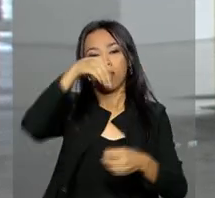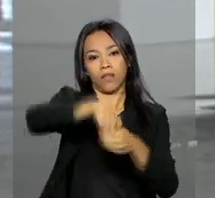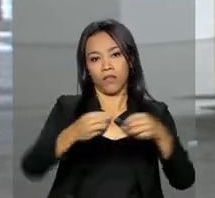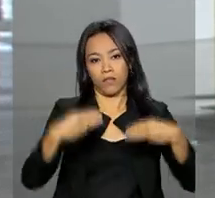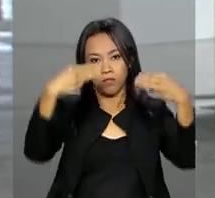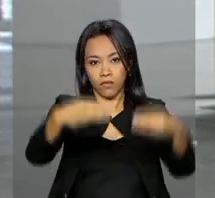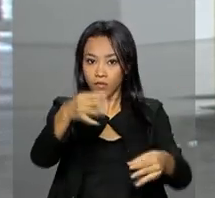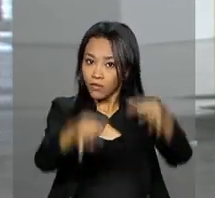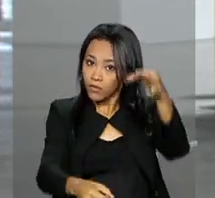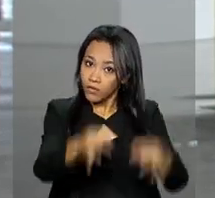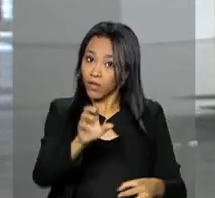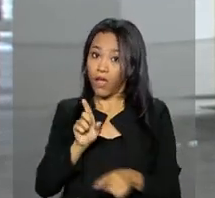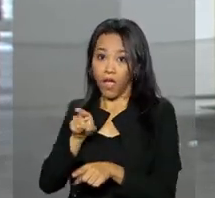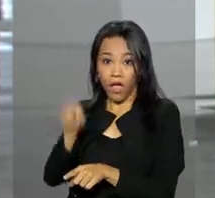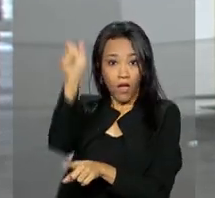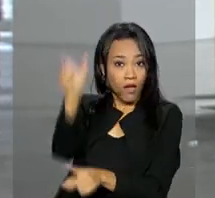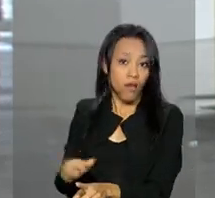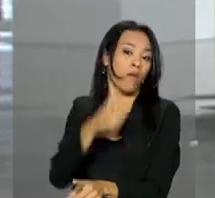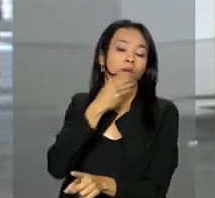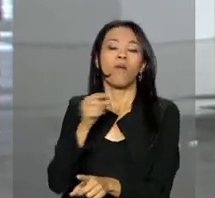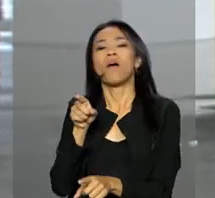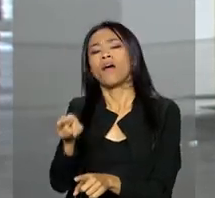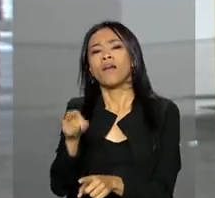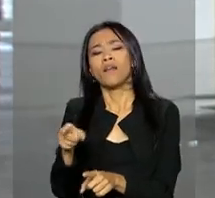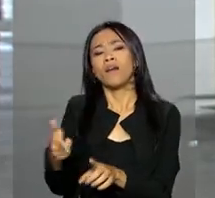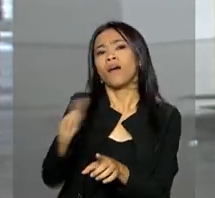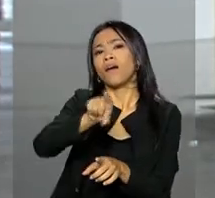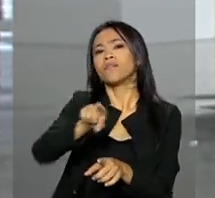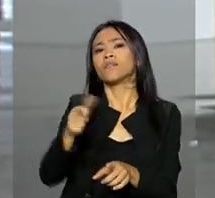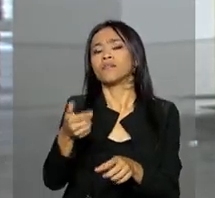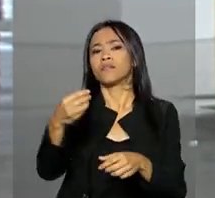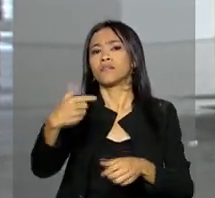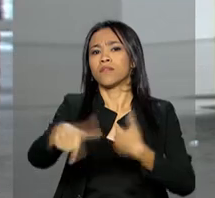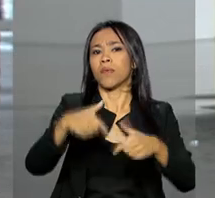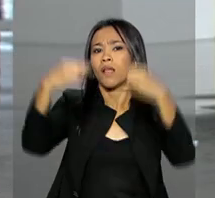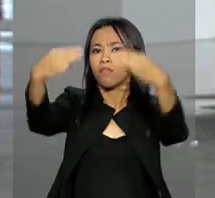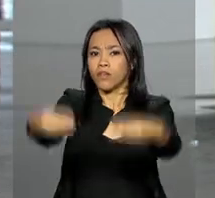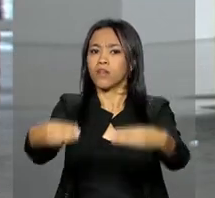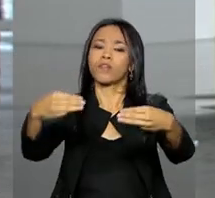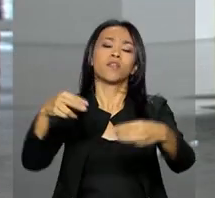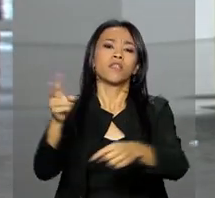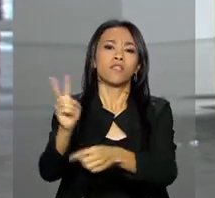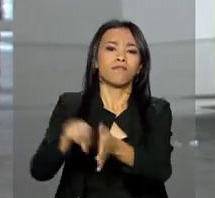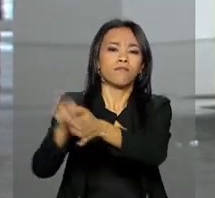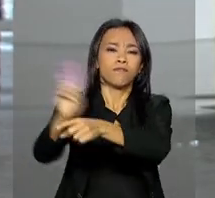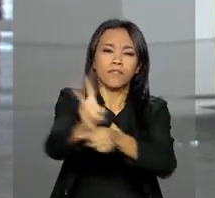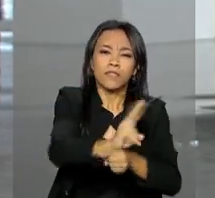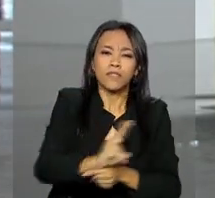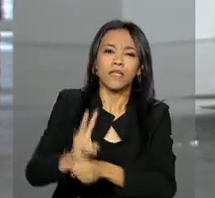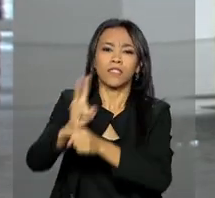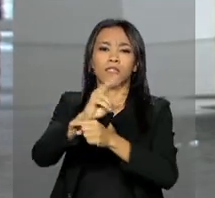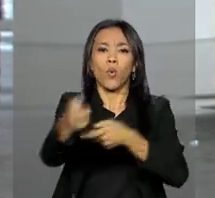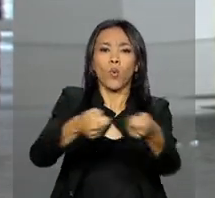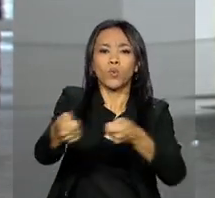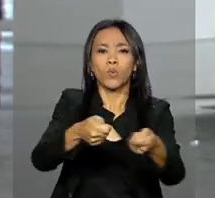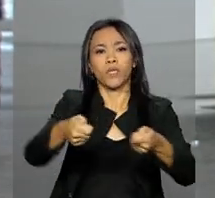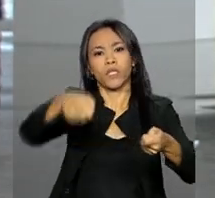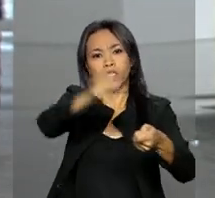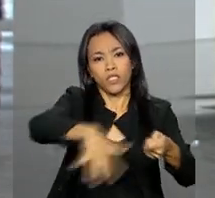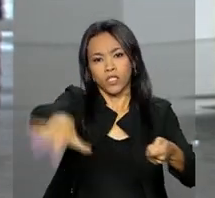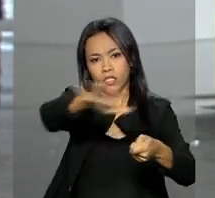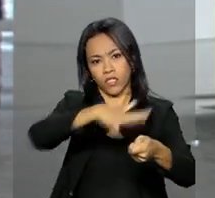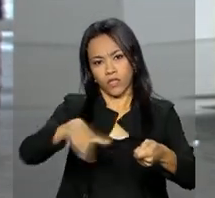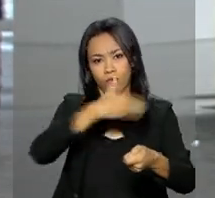Pública doqu Jardim ocupava o ministério da Transparência fiscalização e Controladoria Geral da